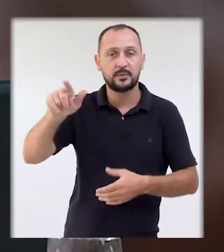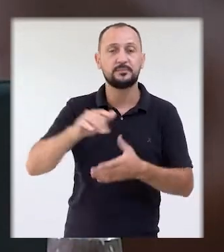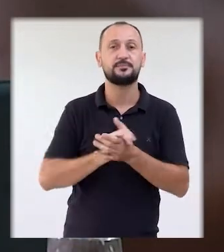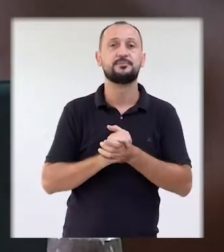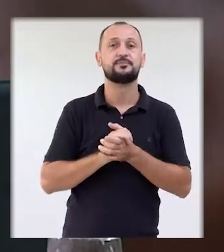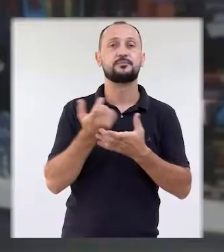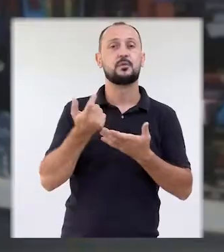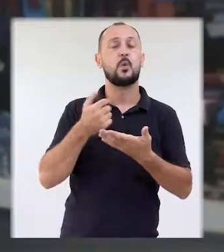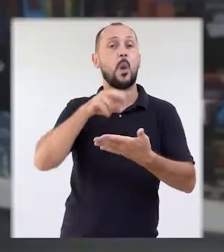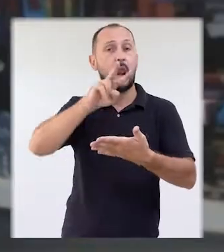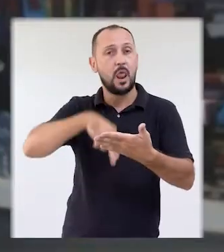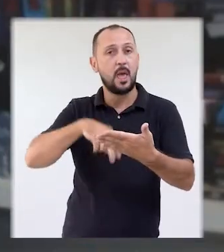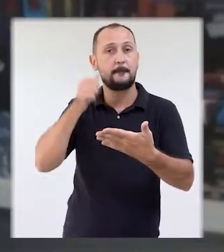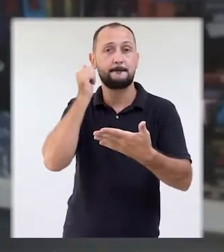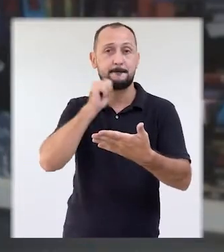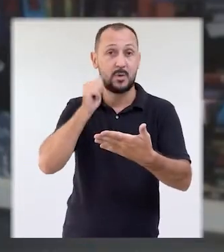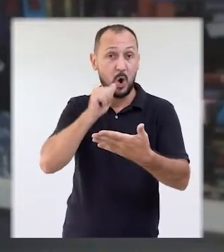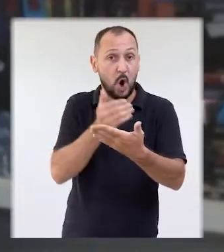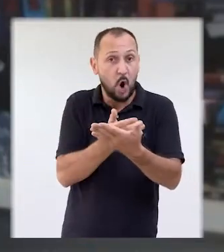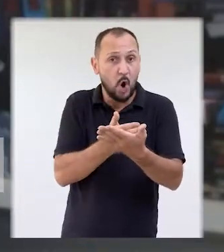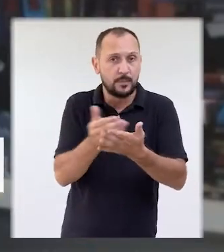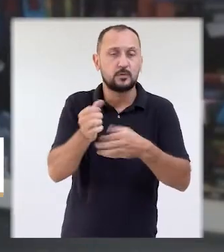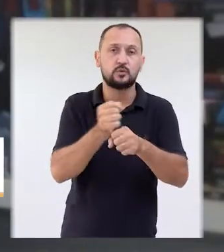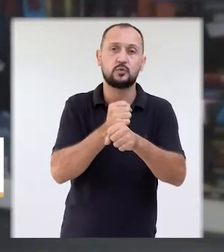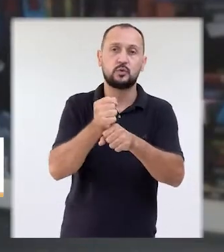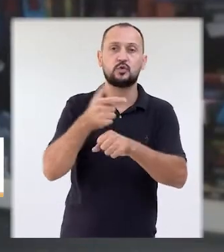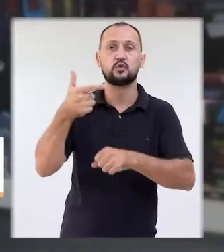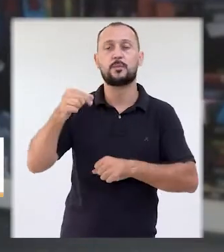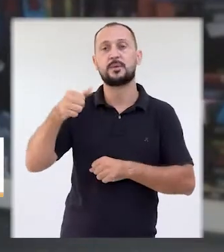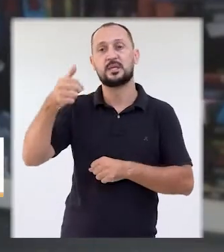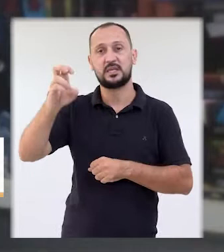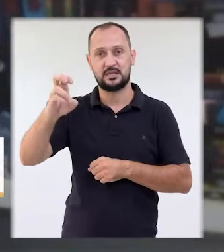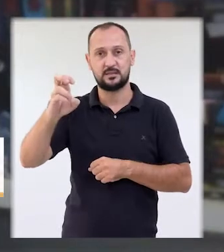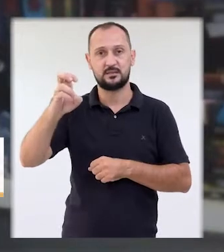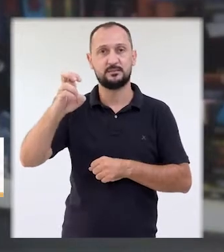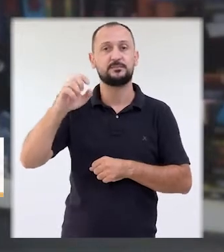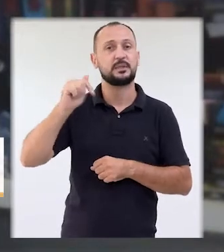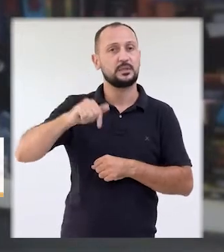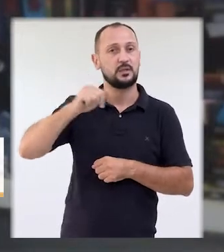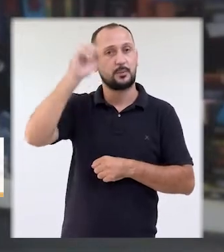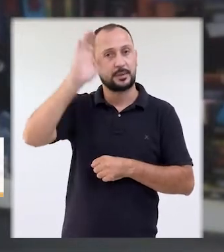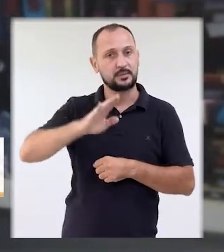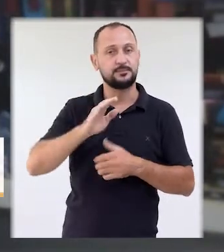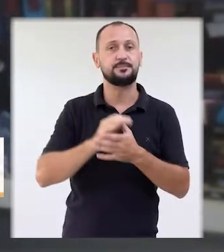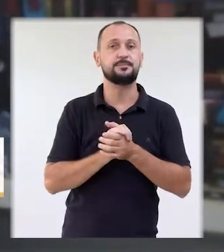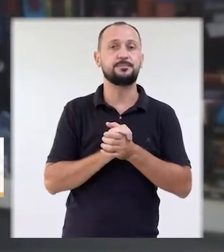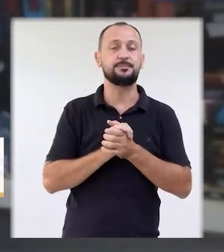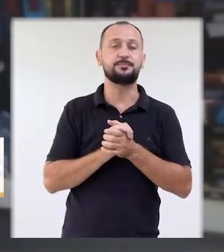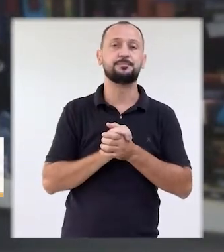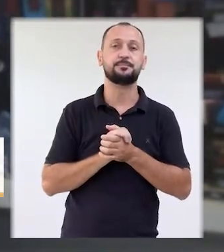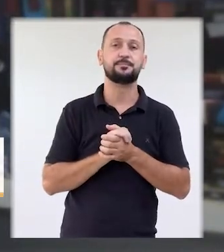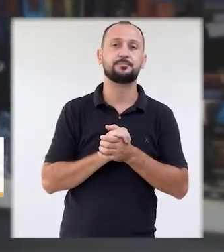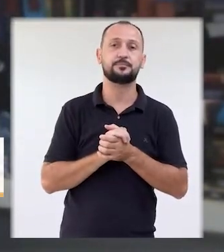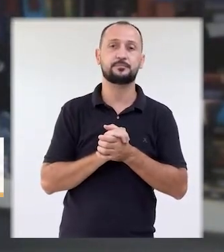Campo Grande. O Leia Mulheres, ele começou em 2015, né, aqui no Brasil,